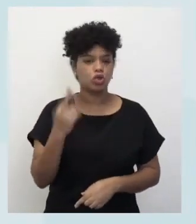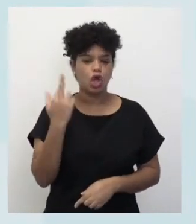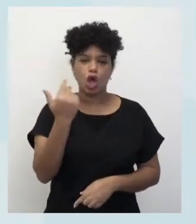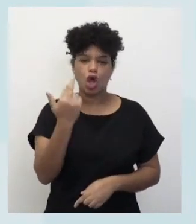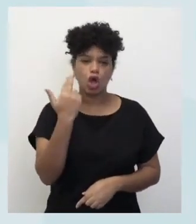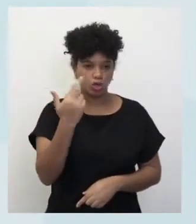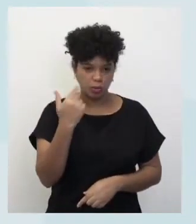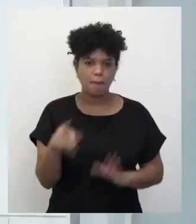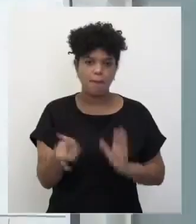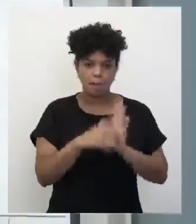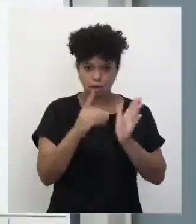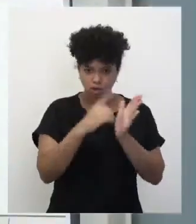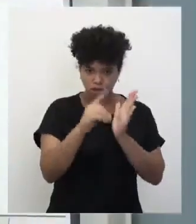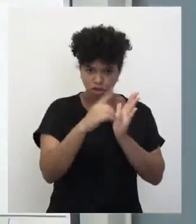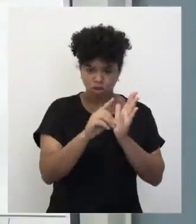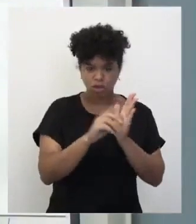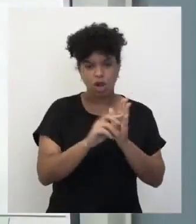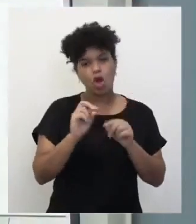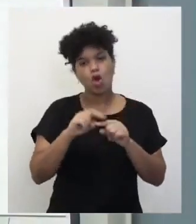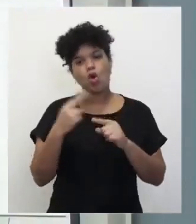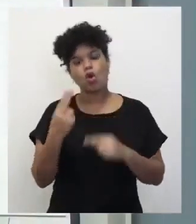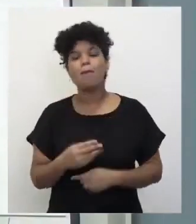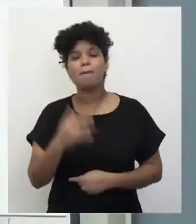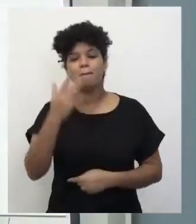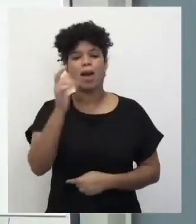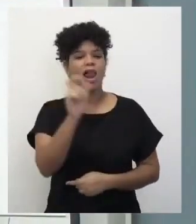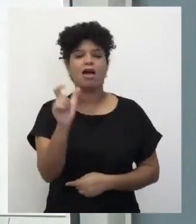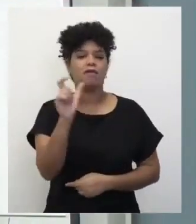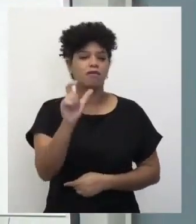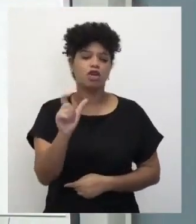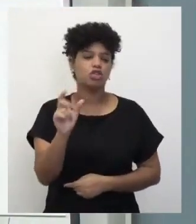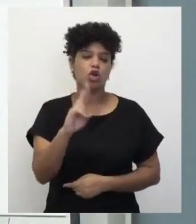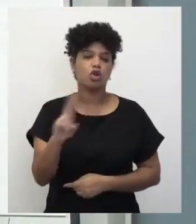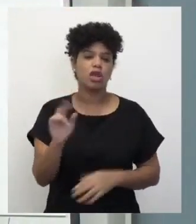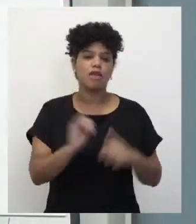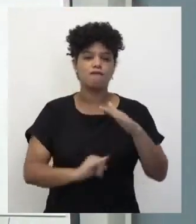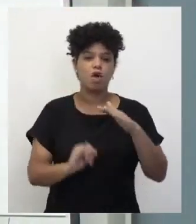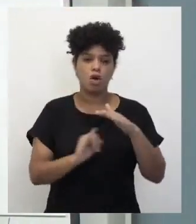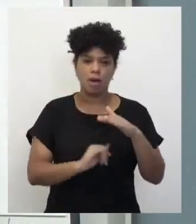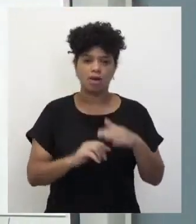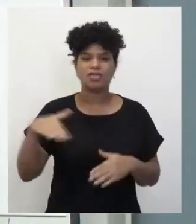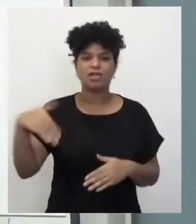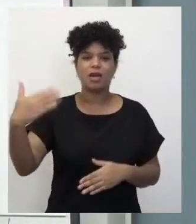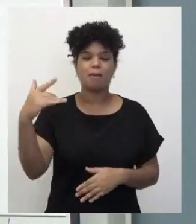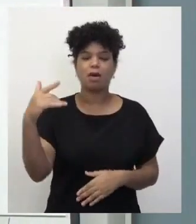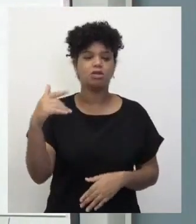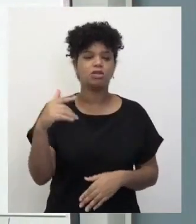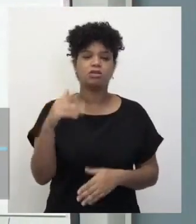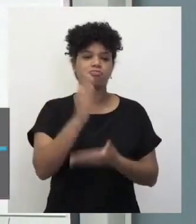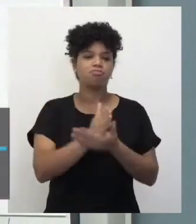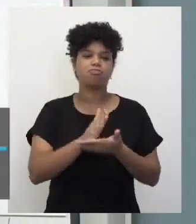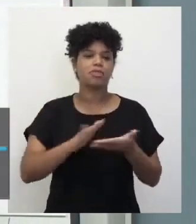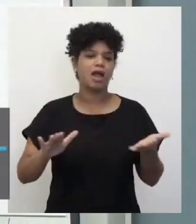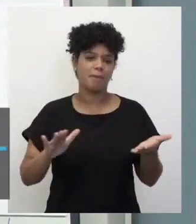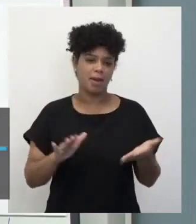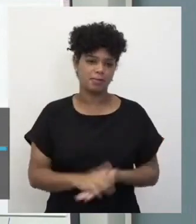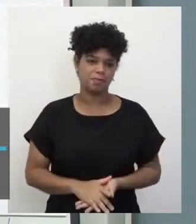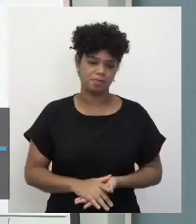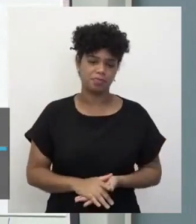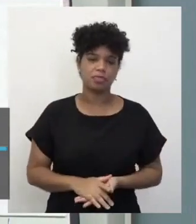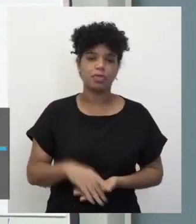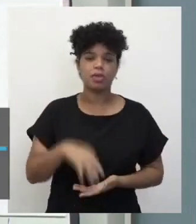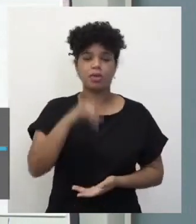normativa, seja uma gíria, daqui a algum tempo ela vai entrar em desuso, né? Ou seja, quando a gente pega